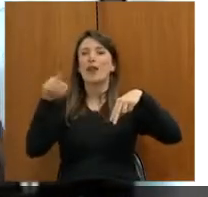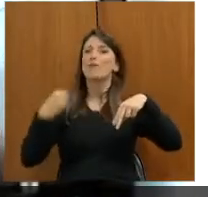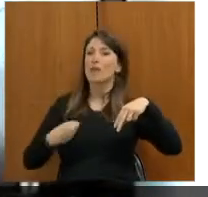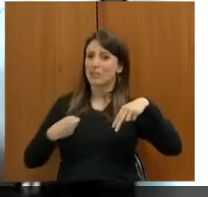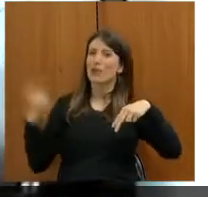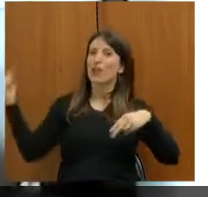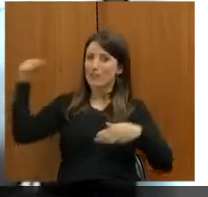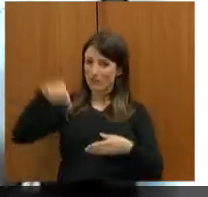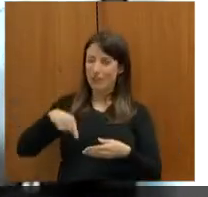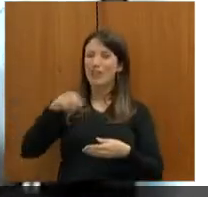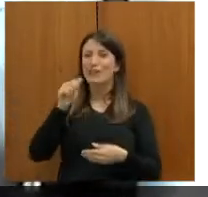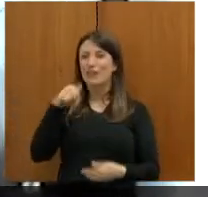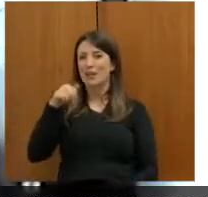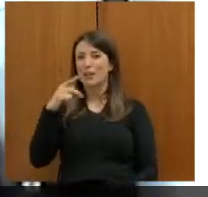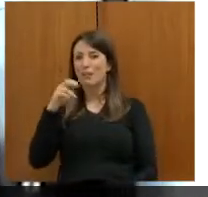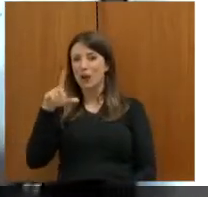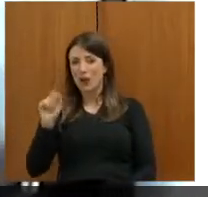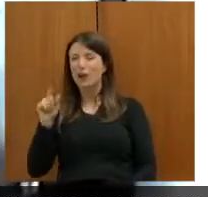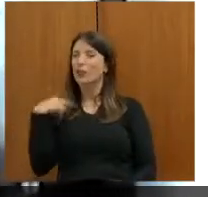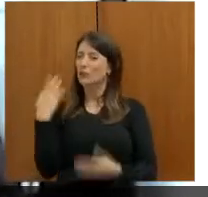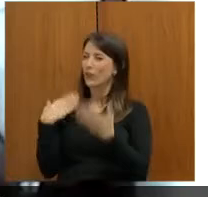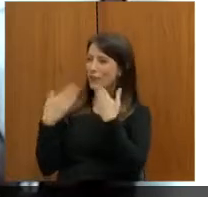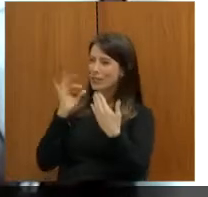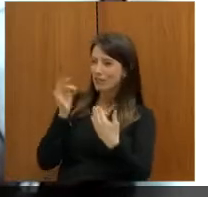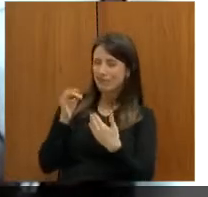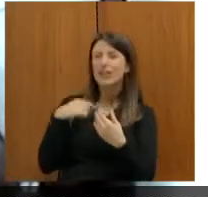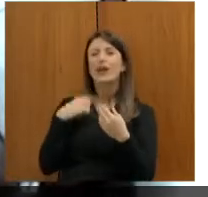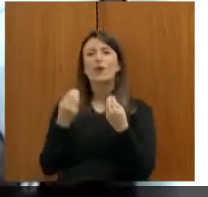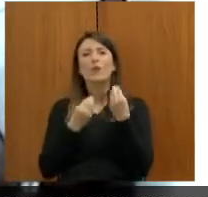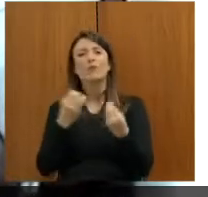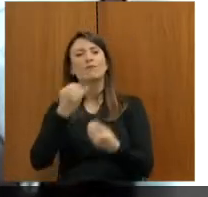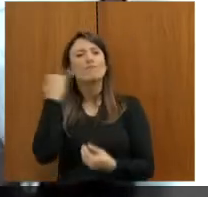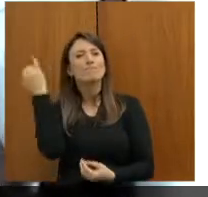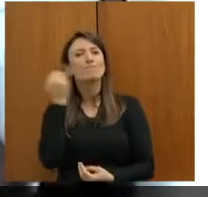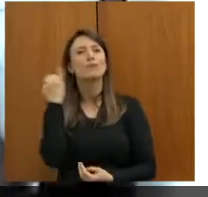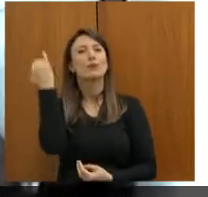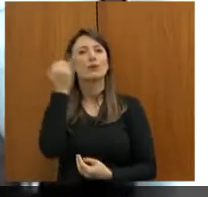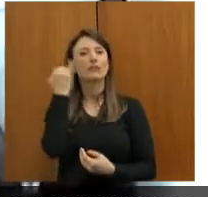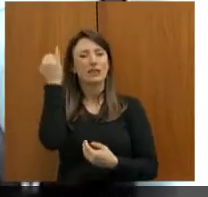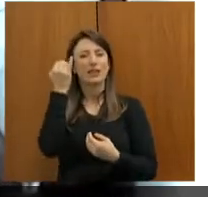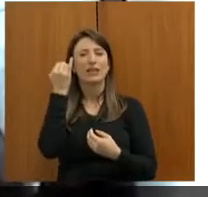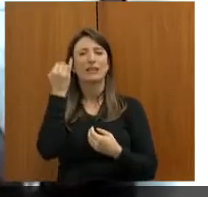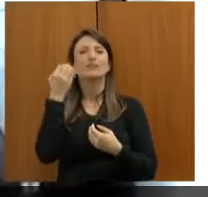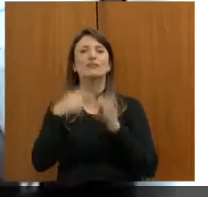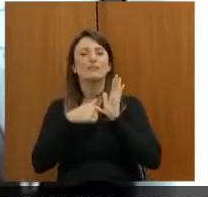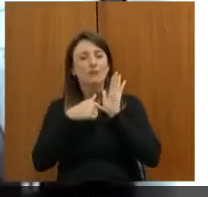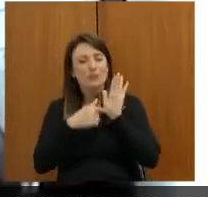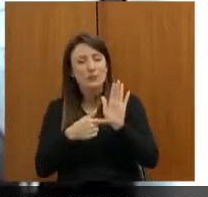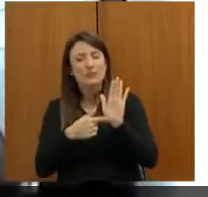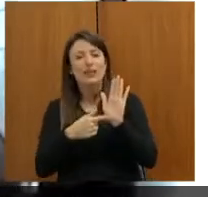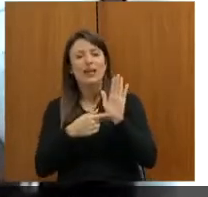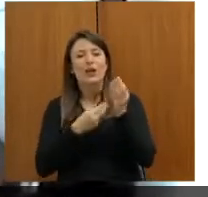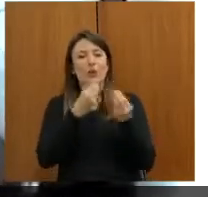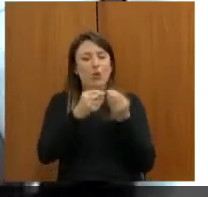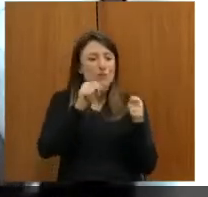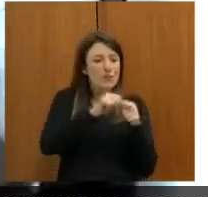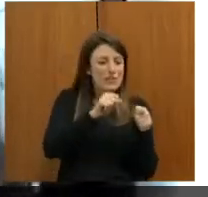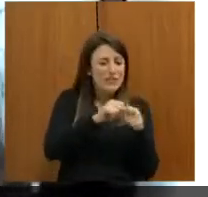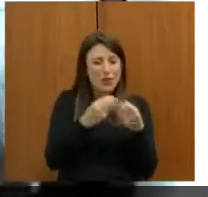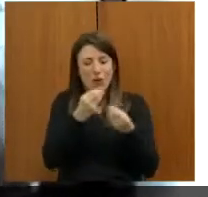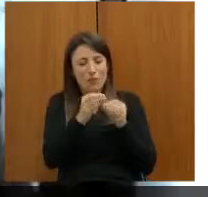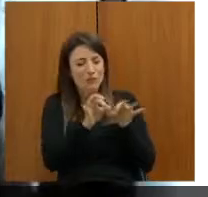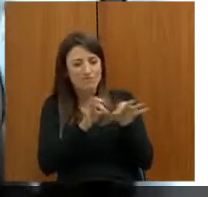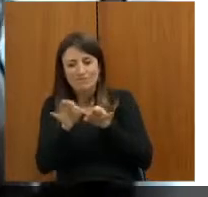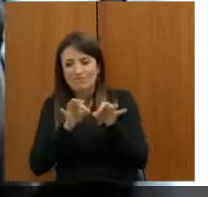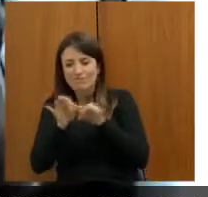né Ana Paula da importância da gente traz o modo de fazer para a cidade né